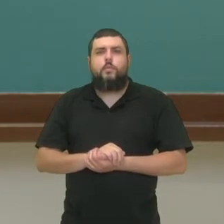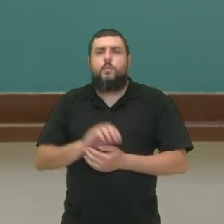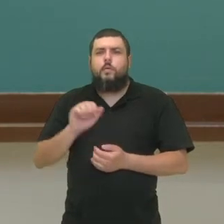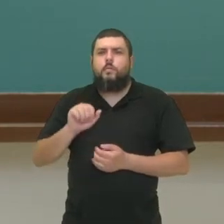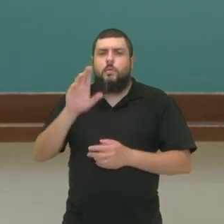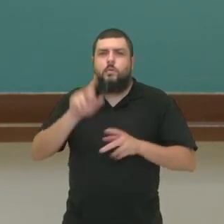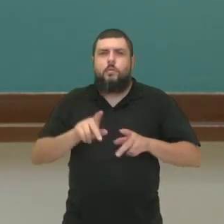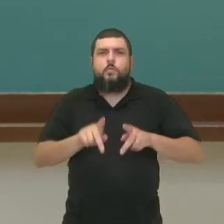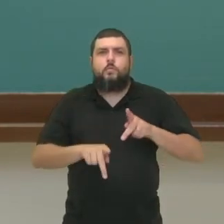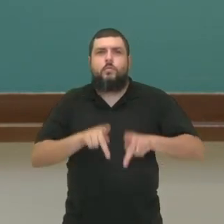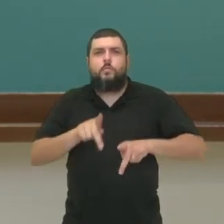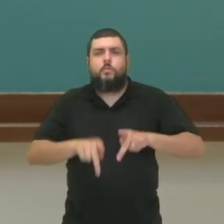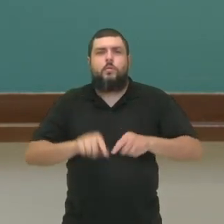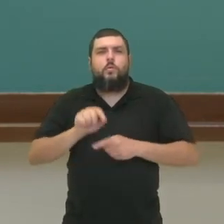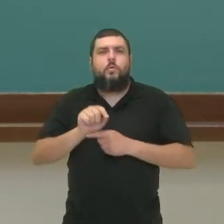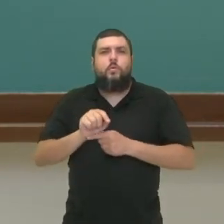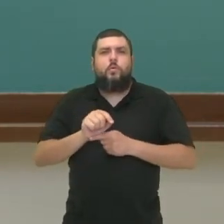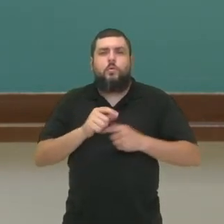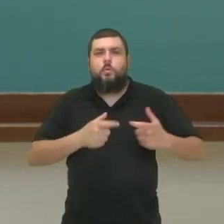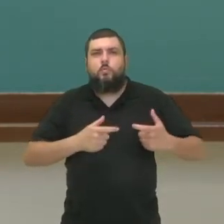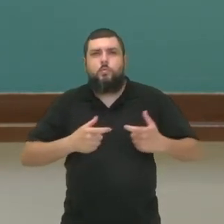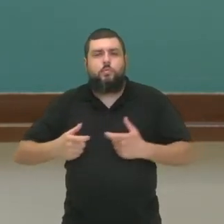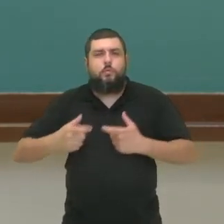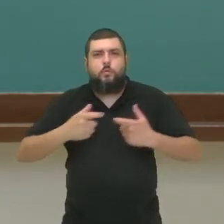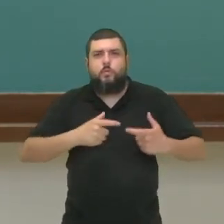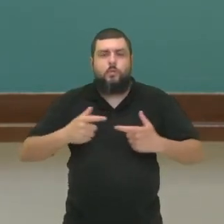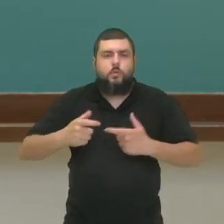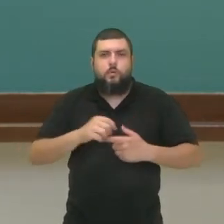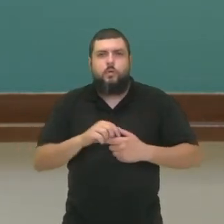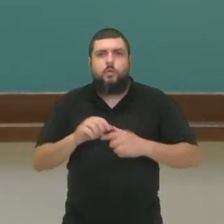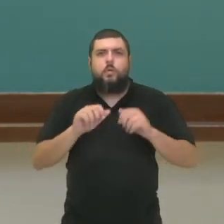eram as lutas de gladiadores que aconteciam nas arenas.